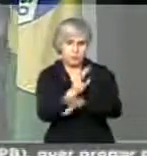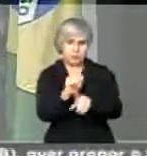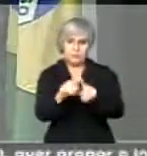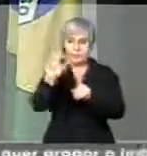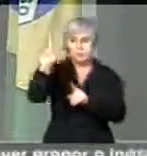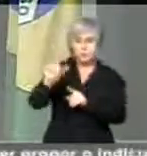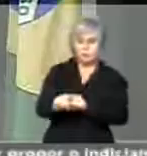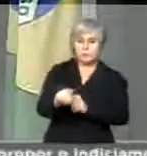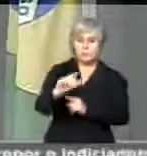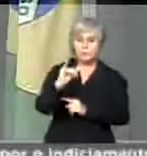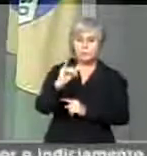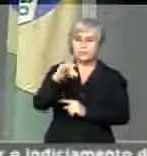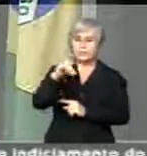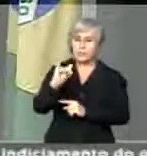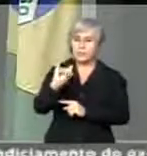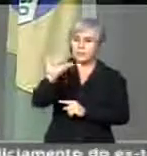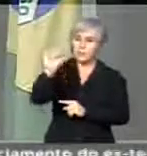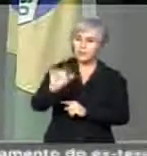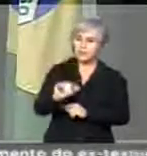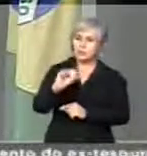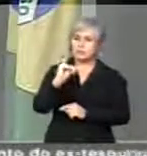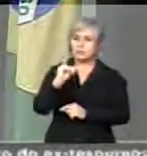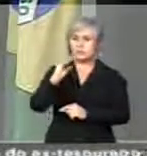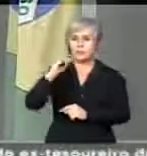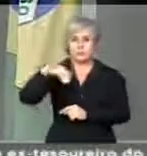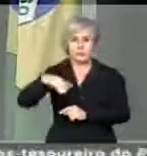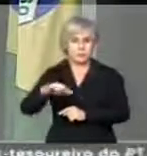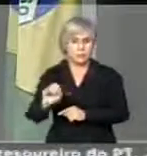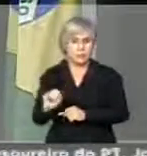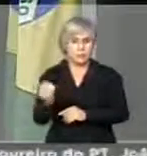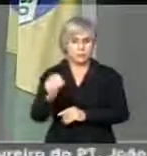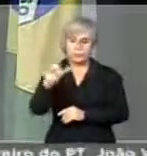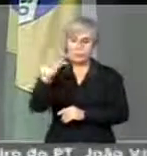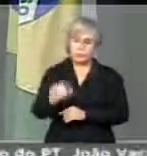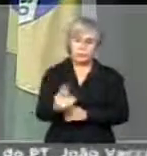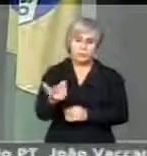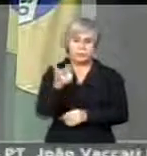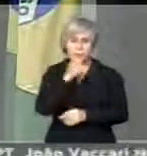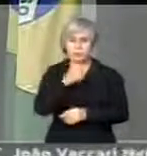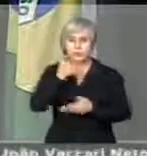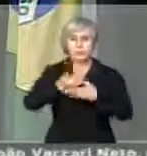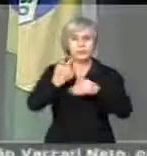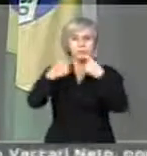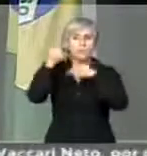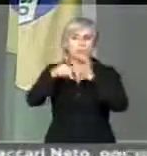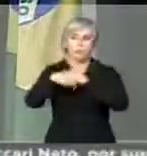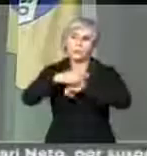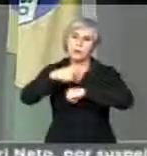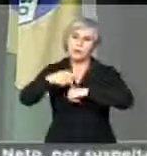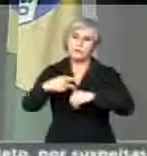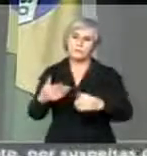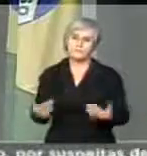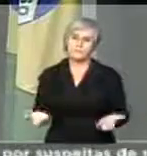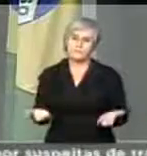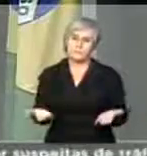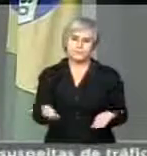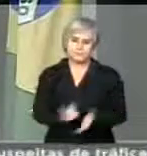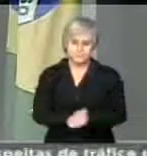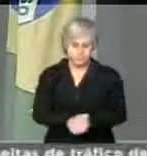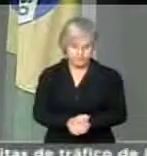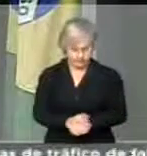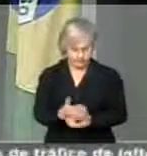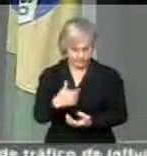ICM, para fortalecer o sistema produtivo da nossa nação. Por isso, fica aqui a